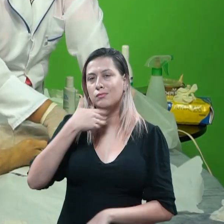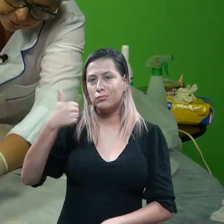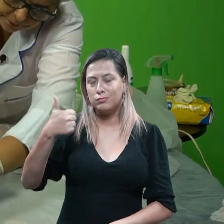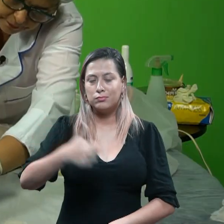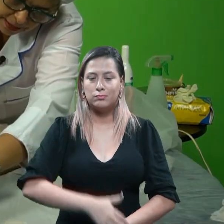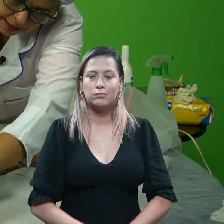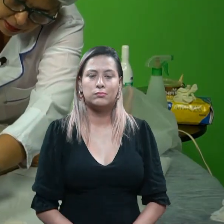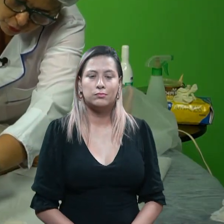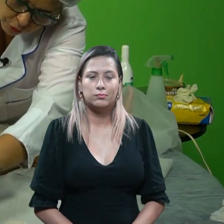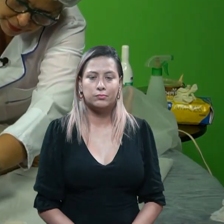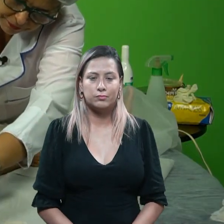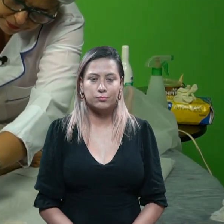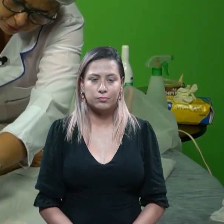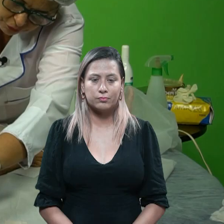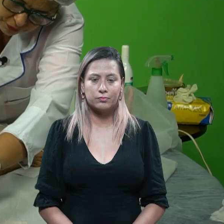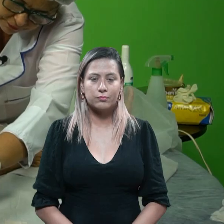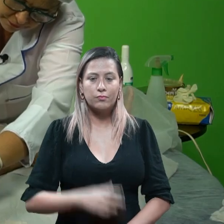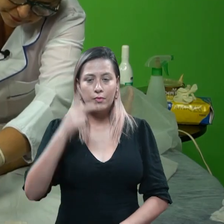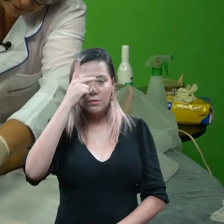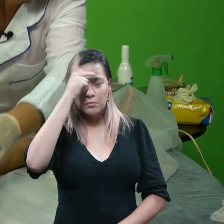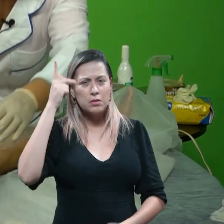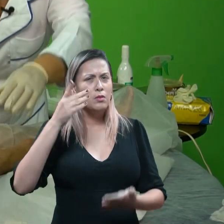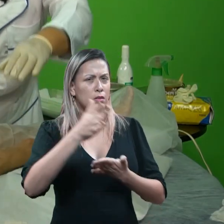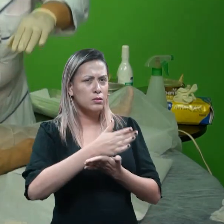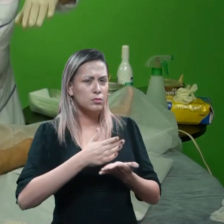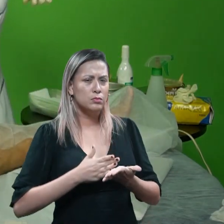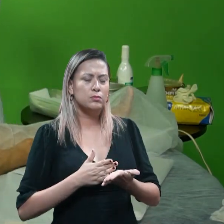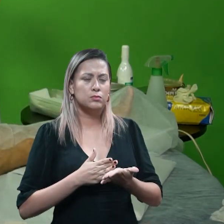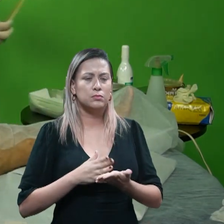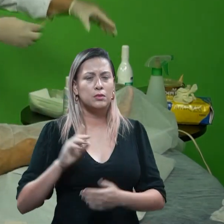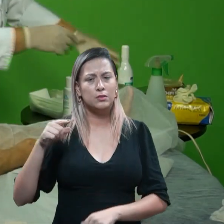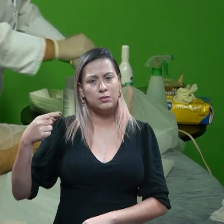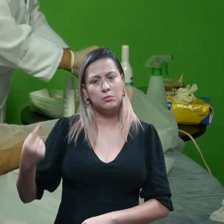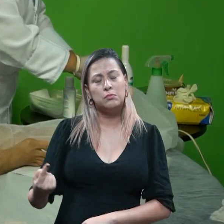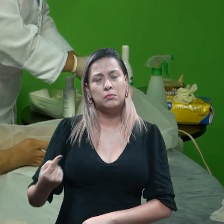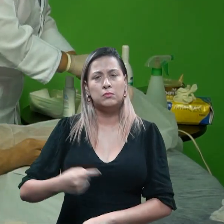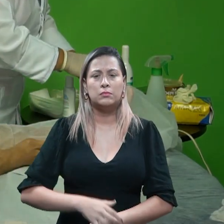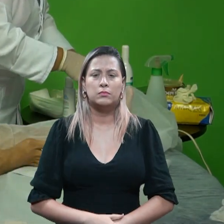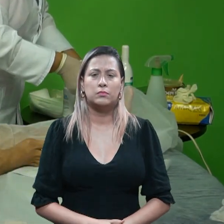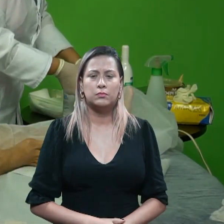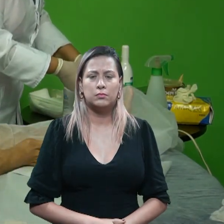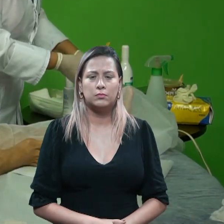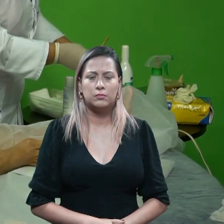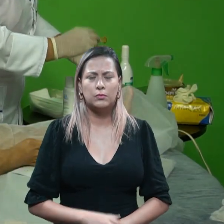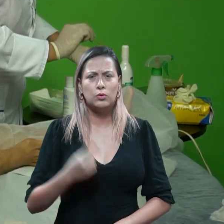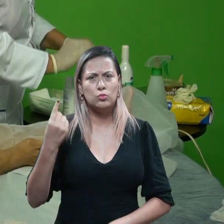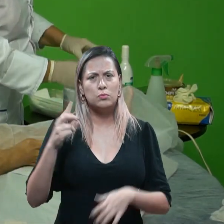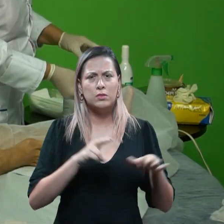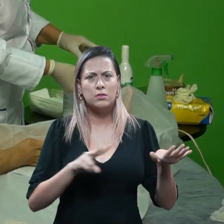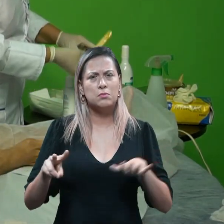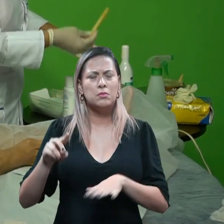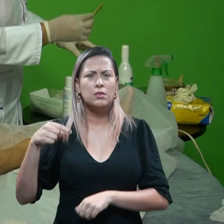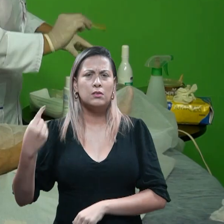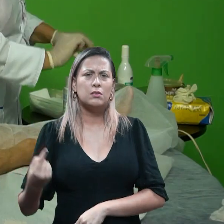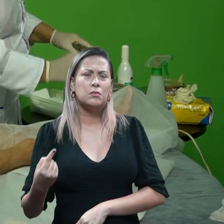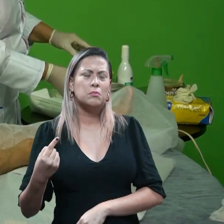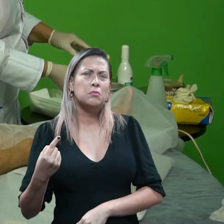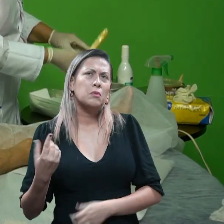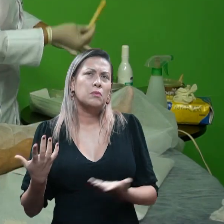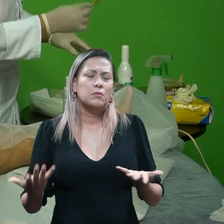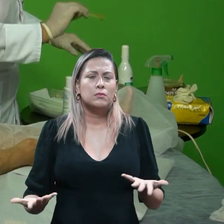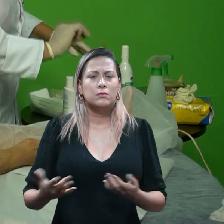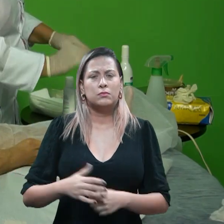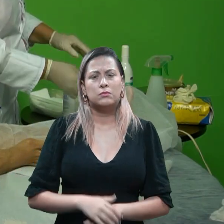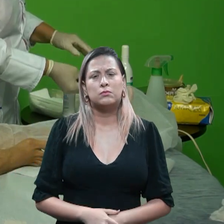melhor. Algumas pessoas, depois de uma depilação, uma semana depois da depilação, dizem